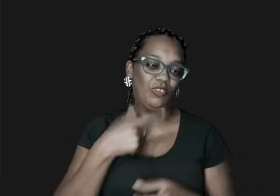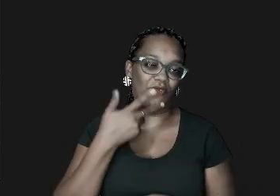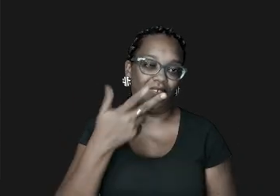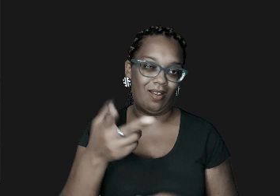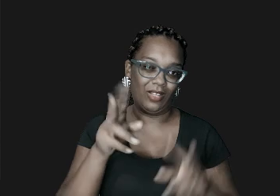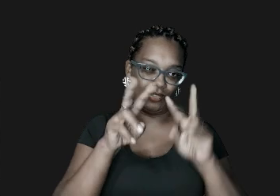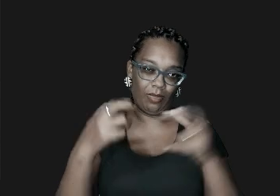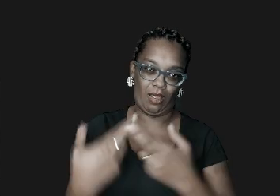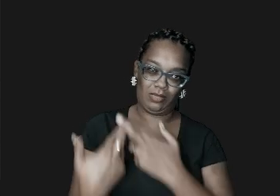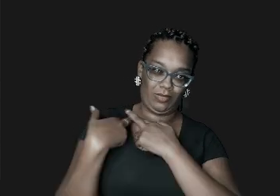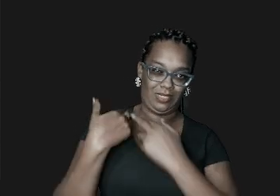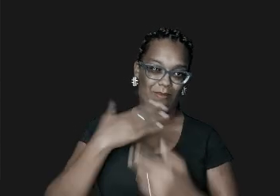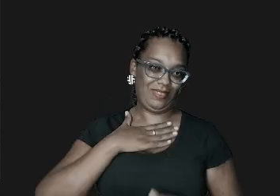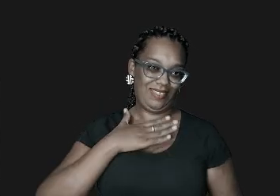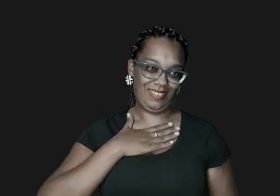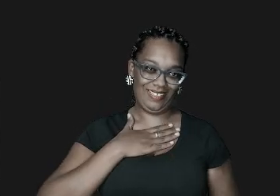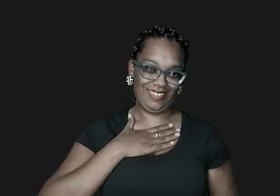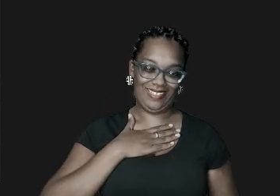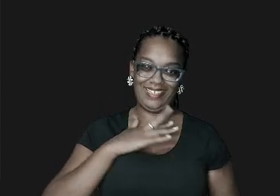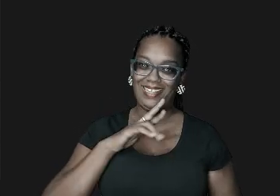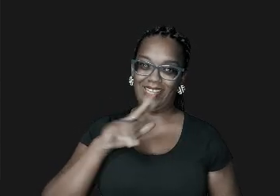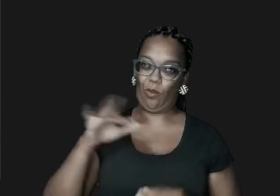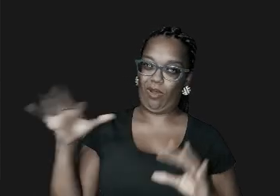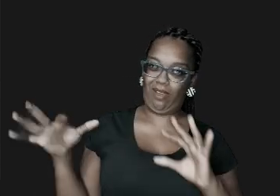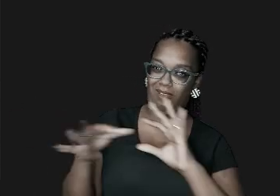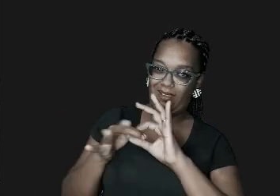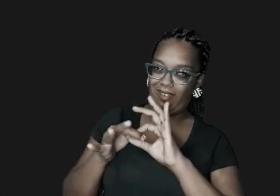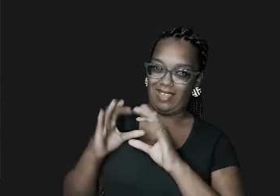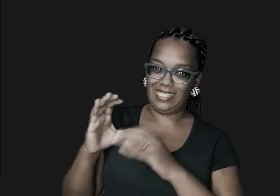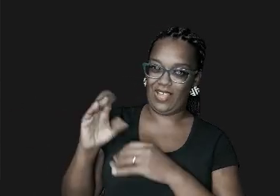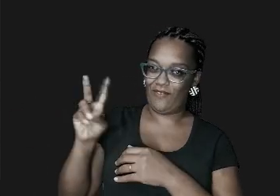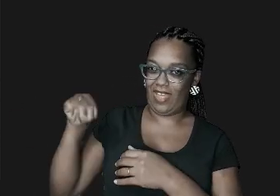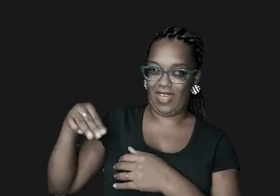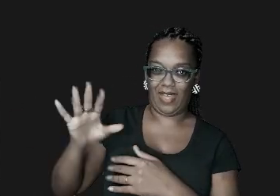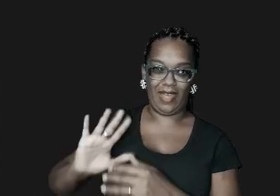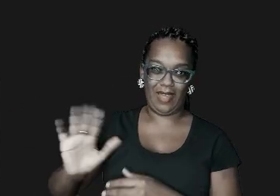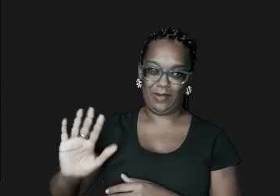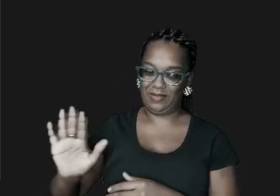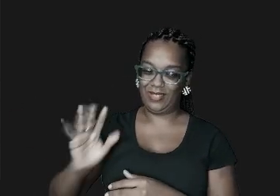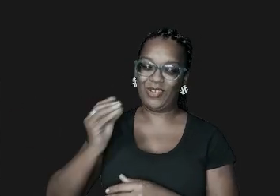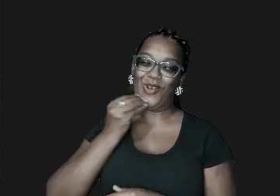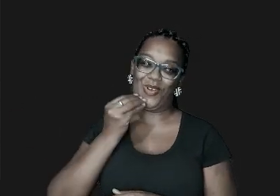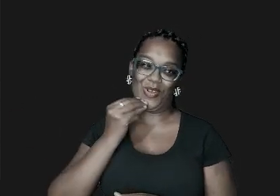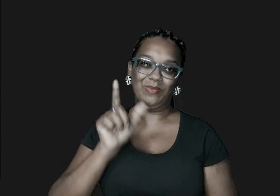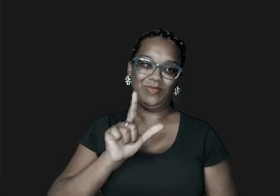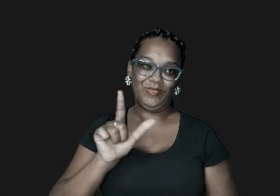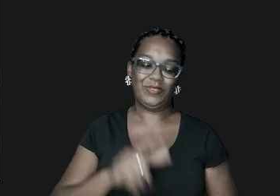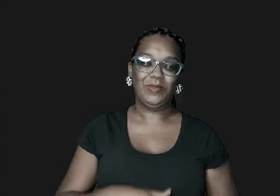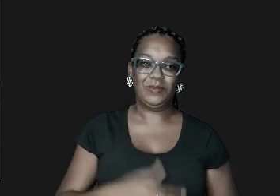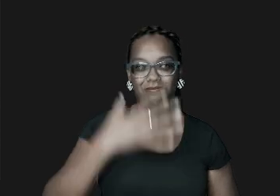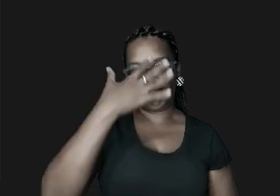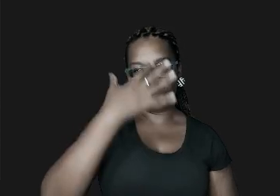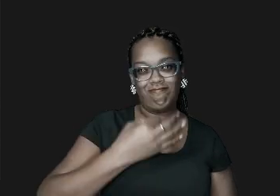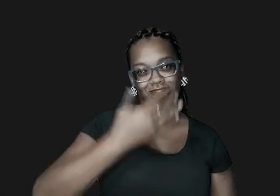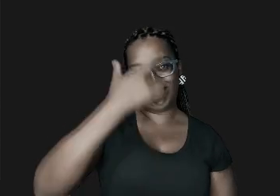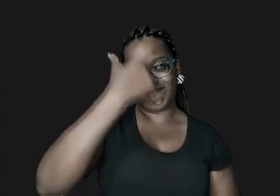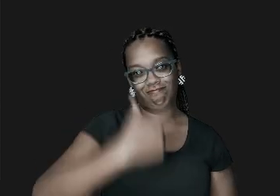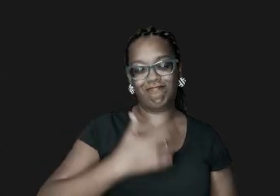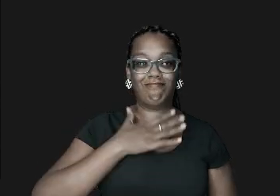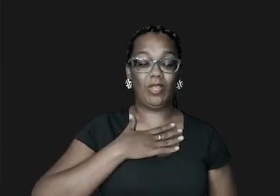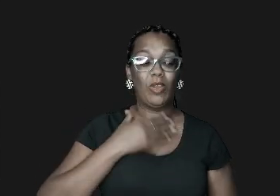qualquer bobagem que eu falar aqui a responsabilidade é minha não vincula a cvm